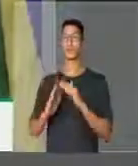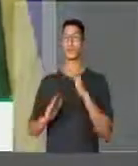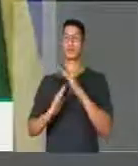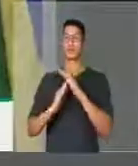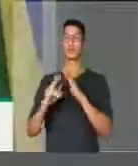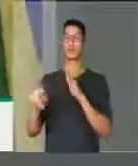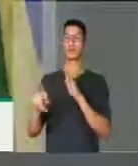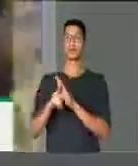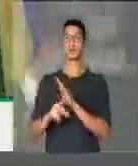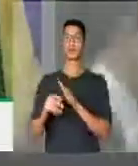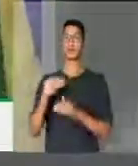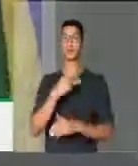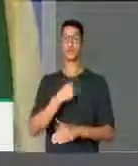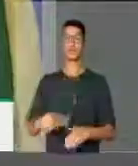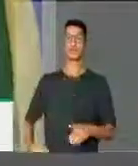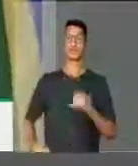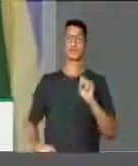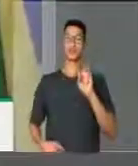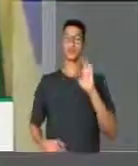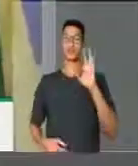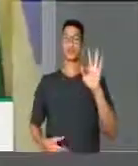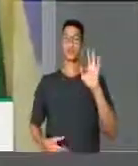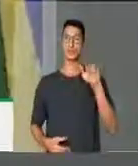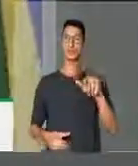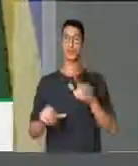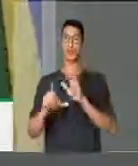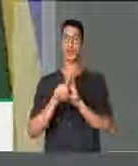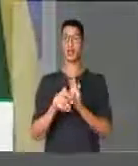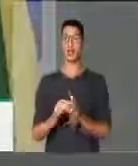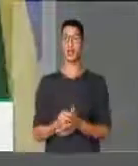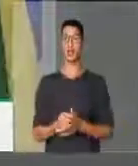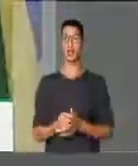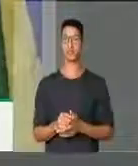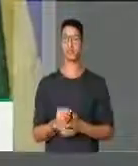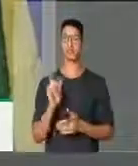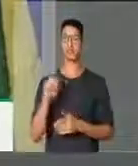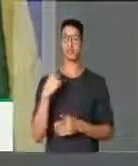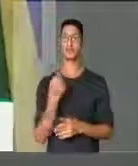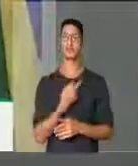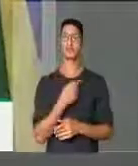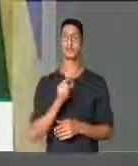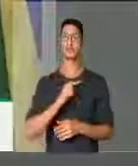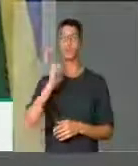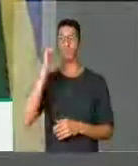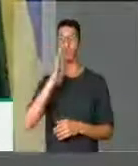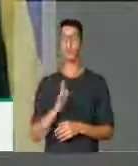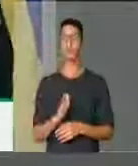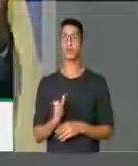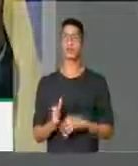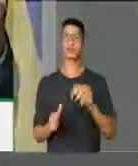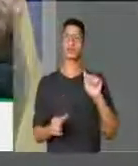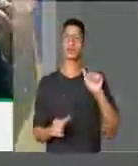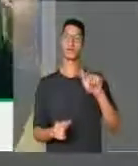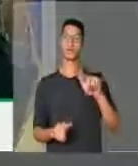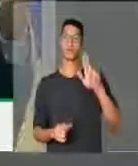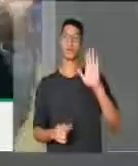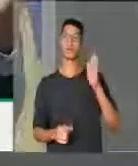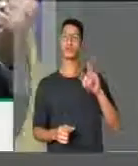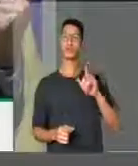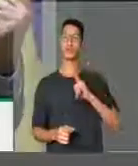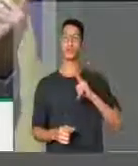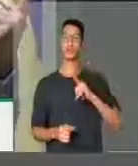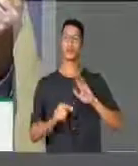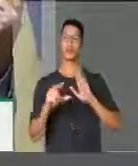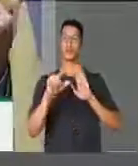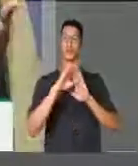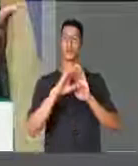do teto do ministro do Supremo. Esta é a lei. É o que nós temos no Brasil. A AGU já tem